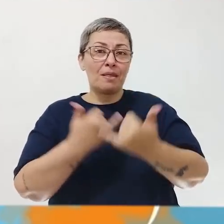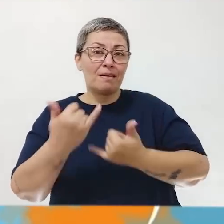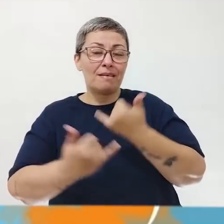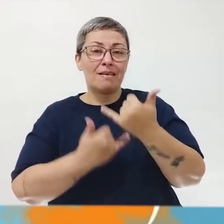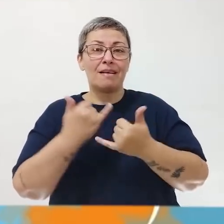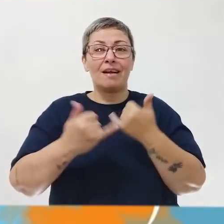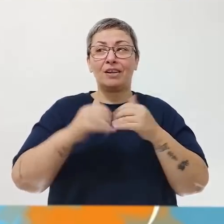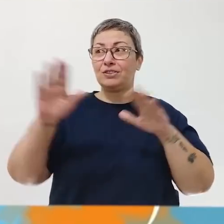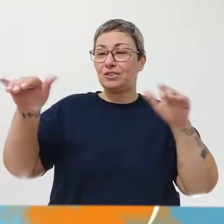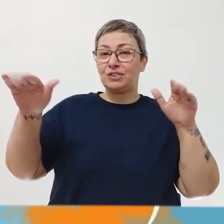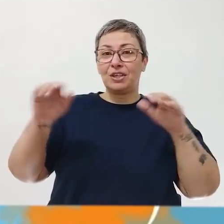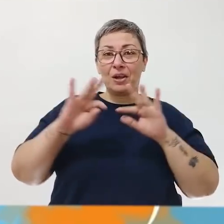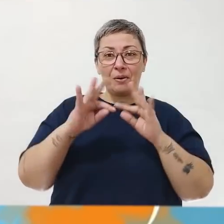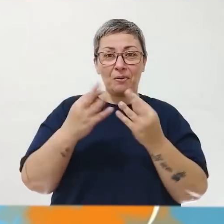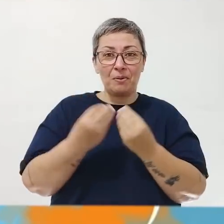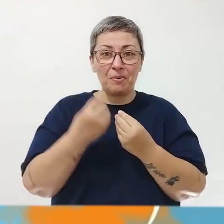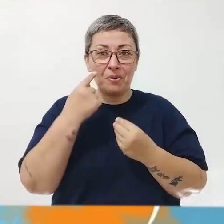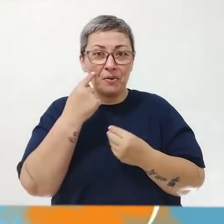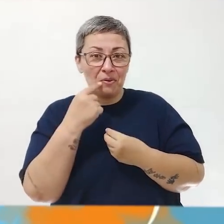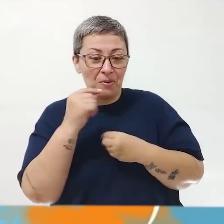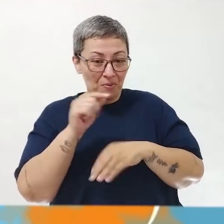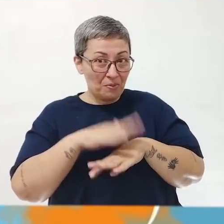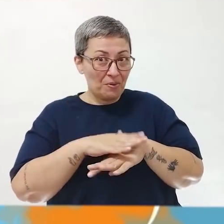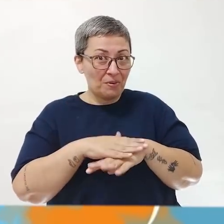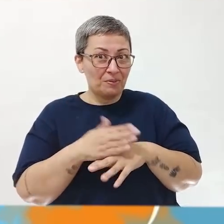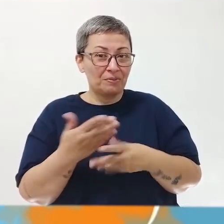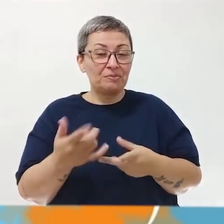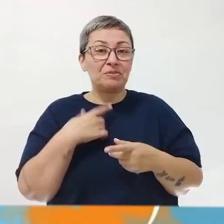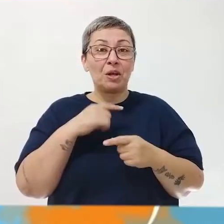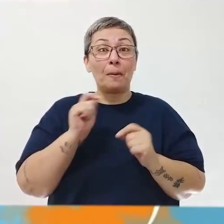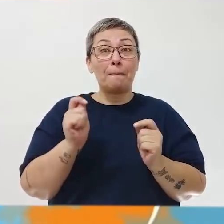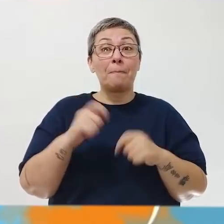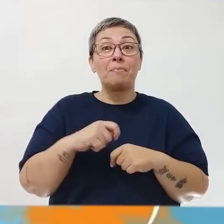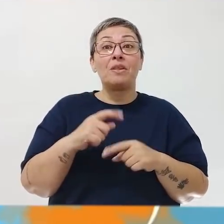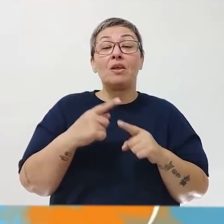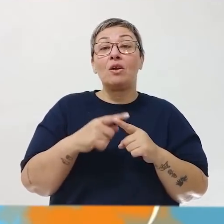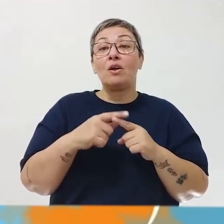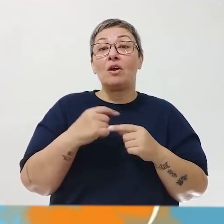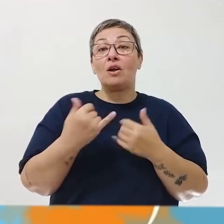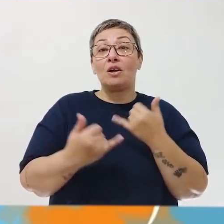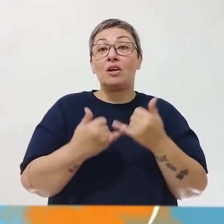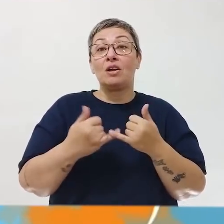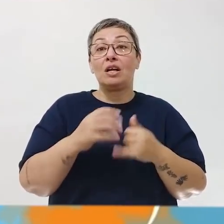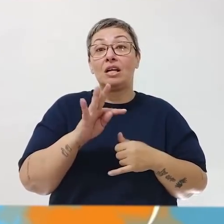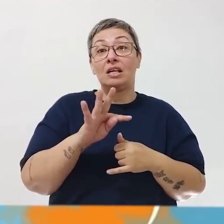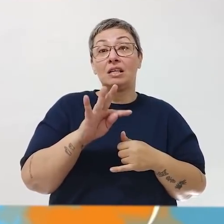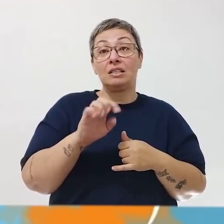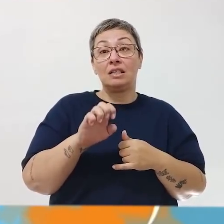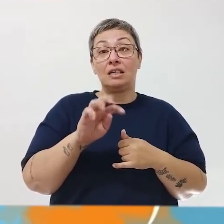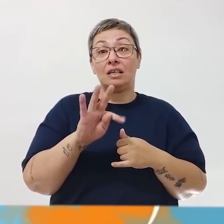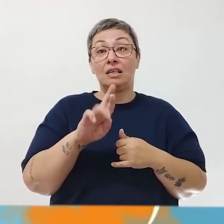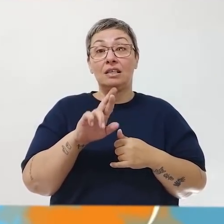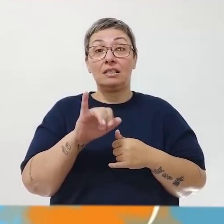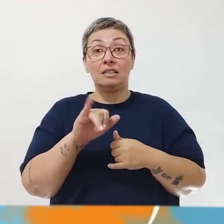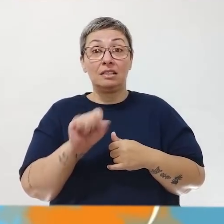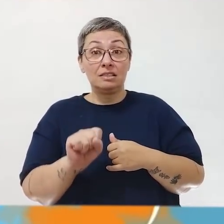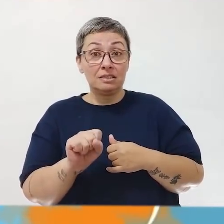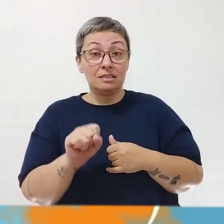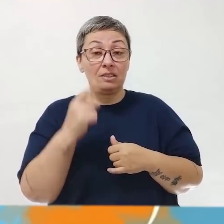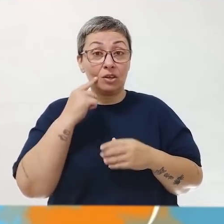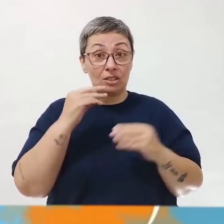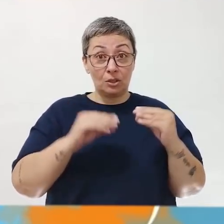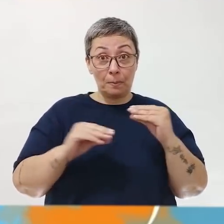brincar com ele e chamar seus familiares para ver o que vocês fizeram. Uma possibilidade é o jogo Tetris. Vocês conhecem esse